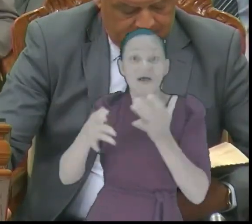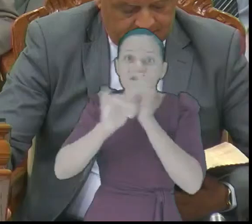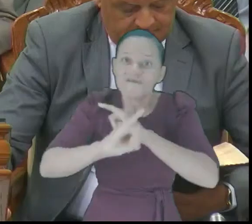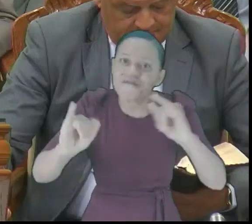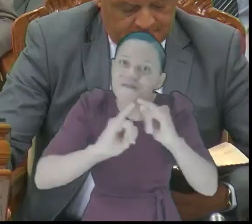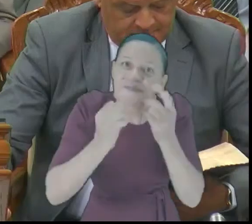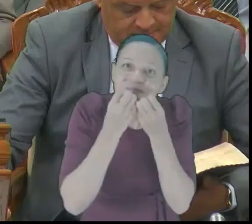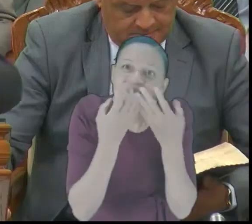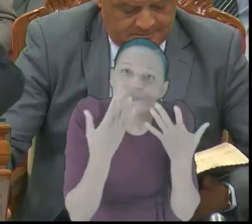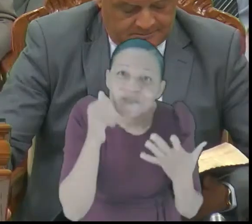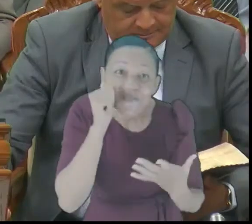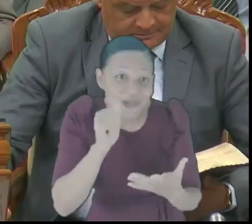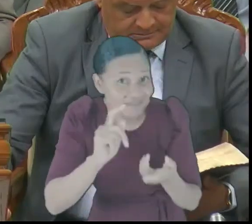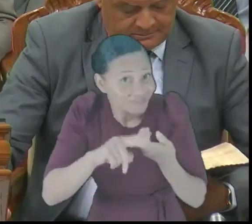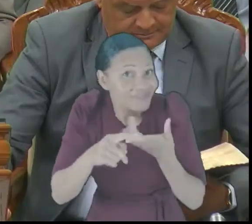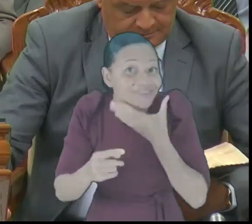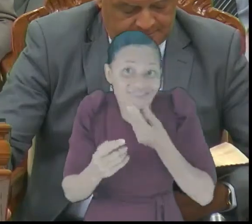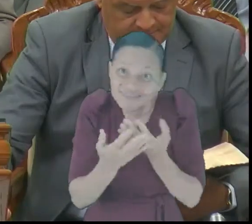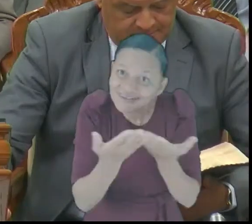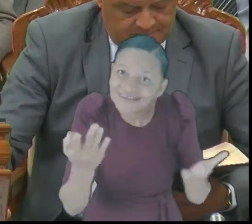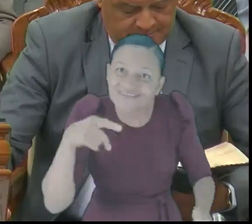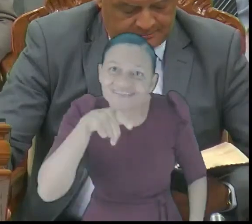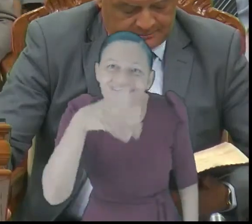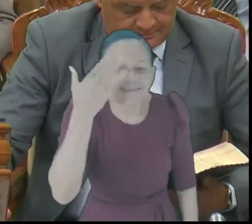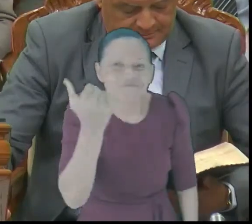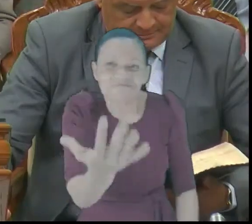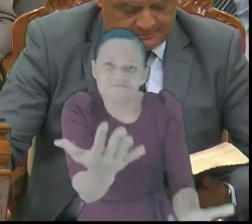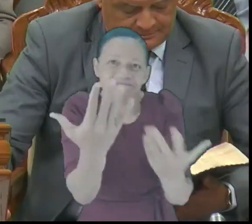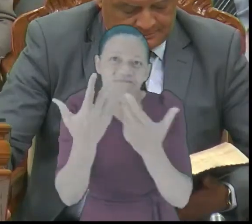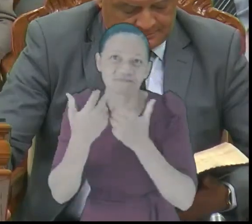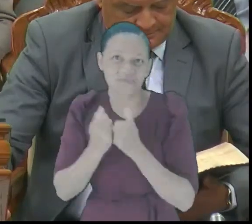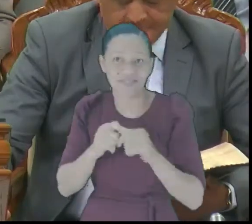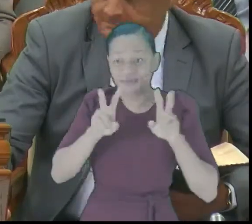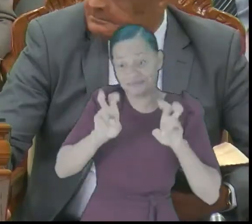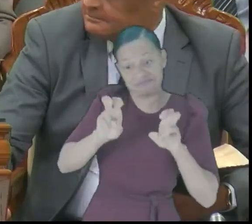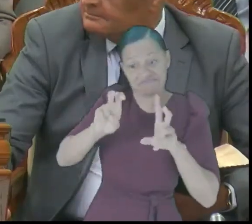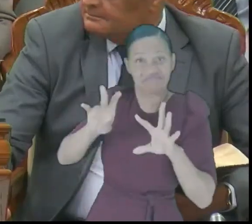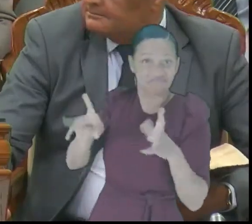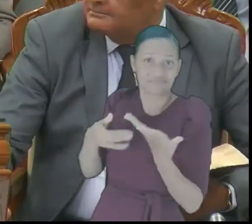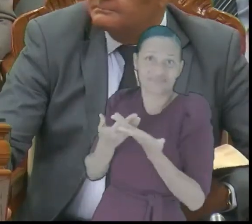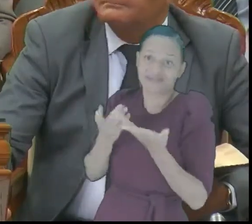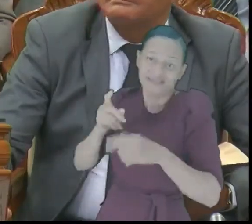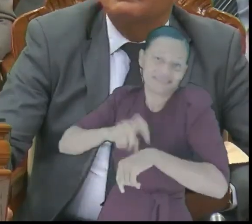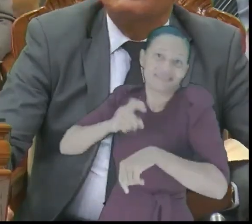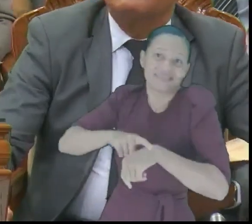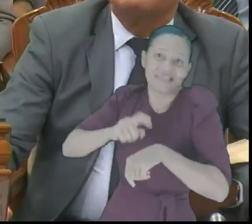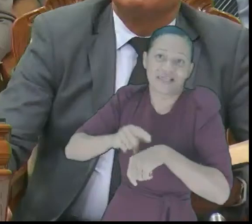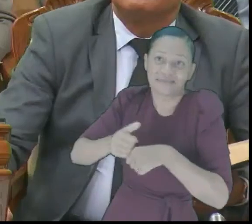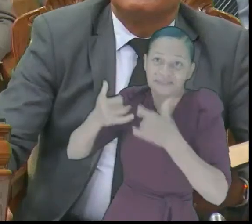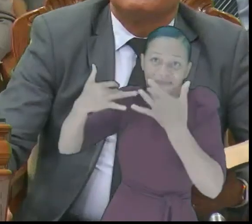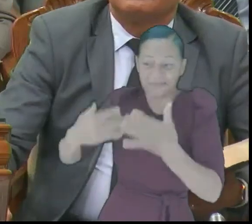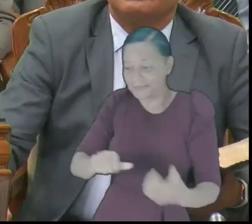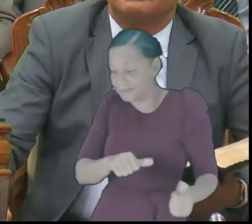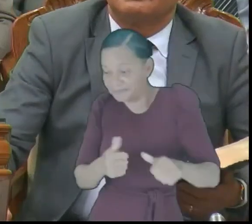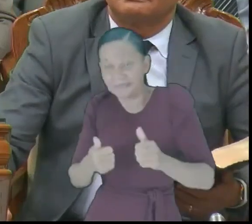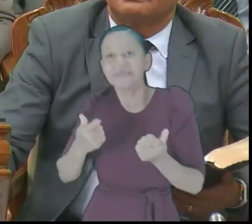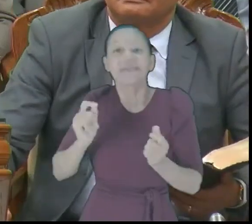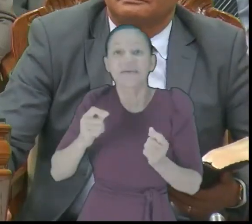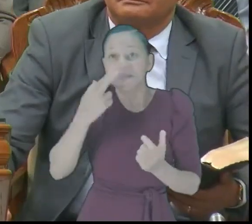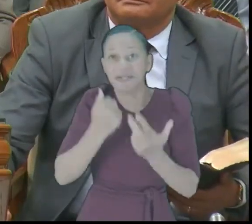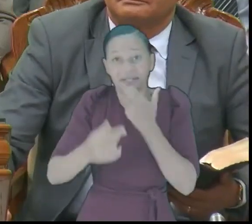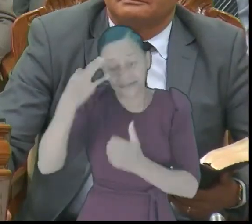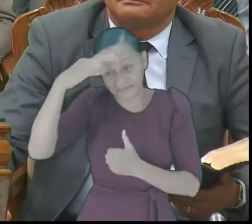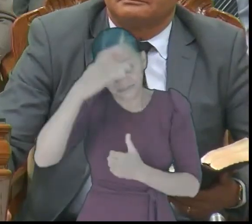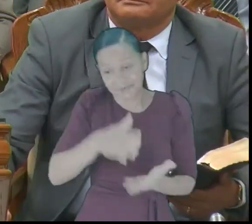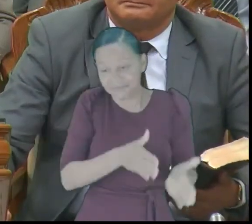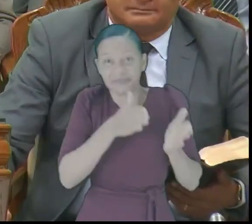boa para as mulheres e para os homens. Vamos para... Não é o assunto, mas também não vai dar tempo de a gente falar sobre o batismo com o Espírito Santo. Eu vou entrar